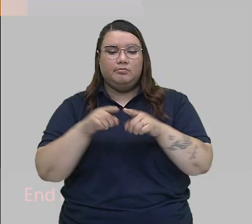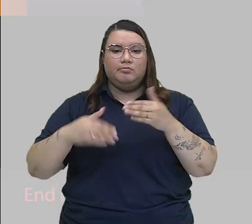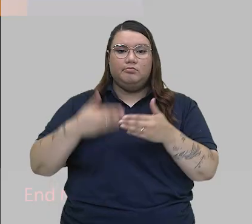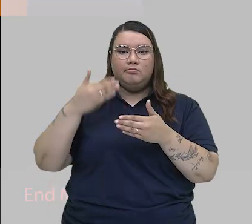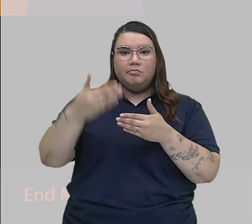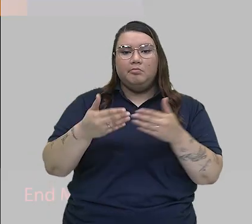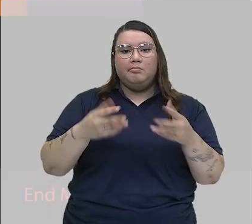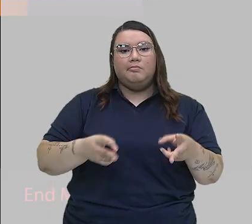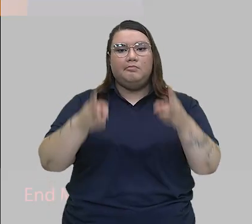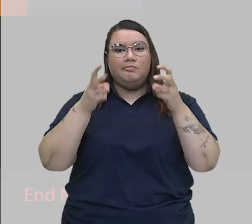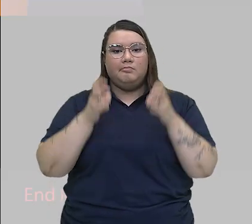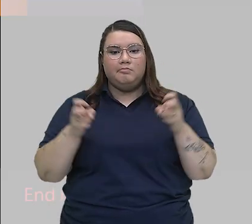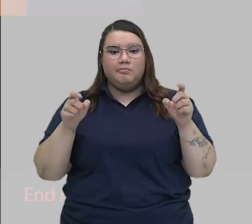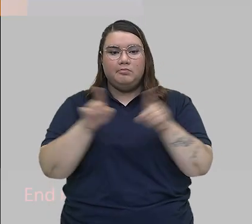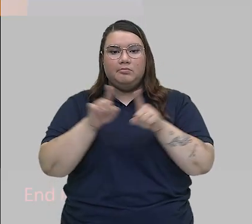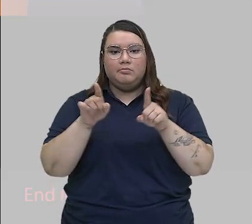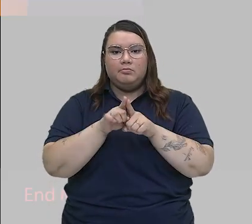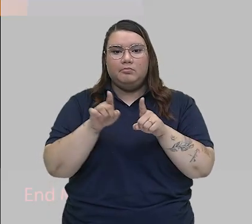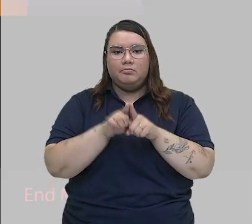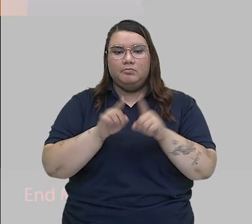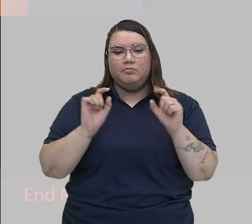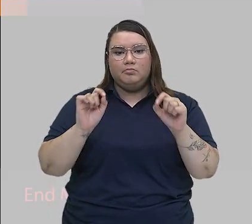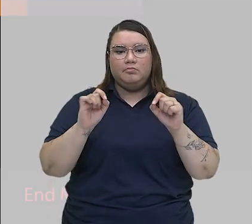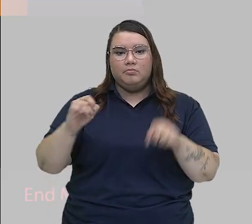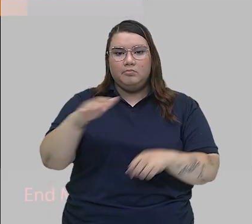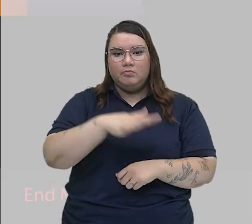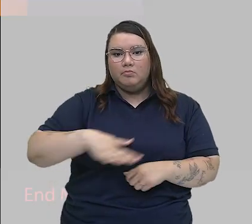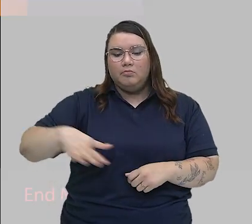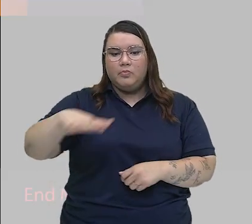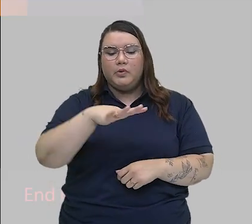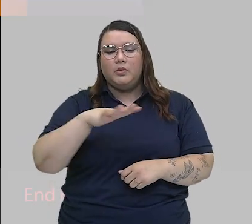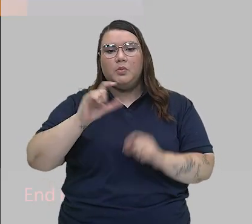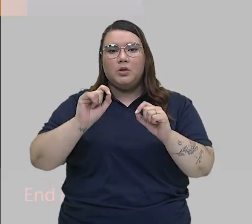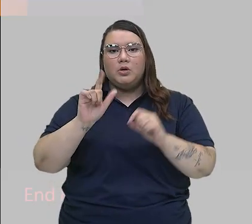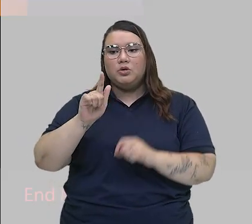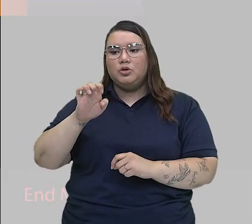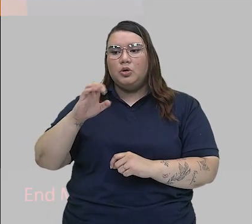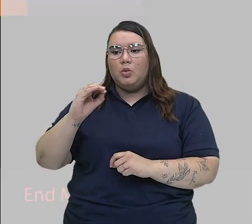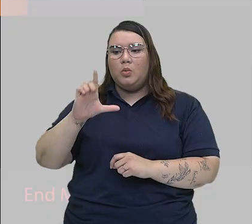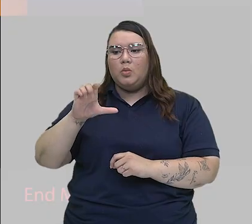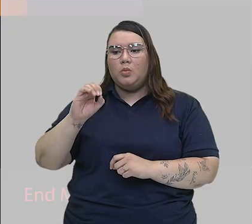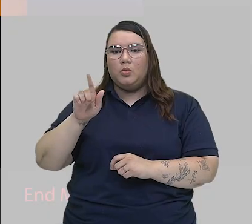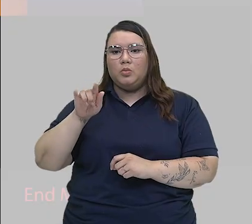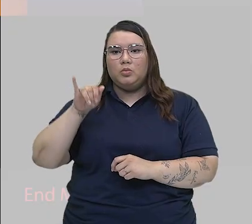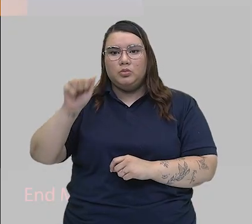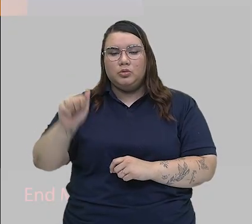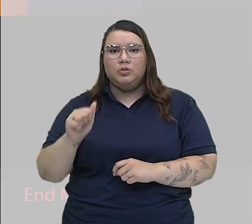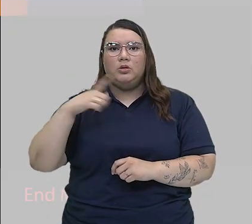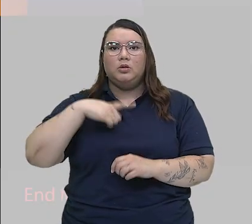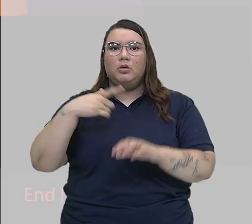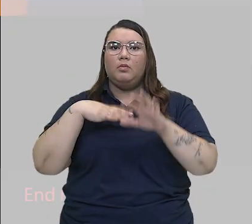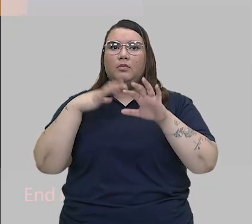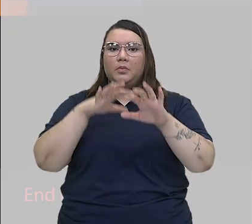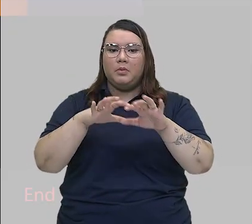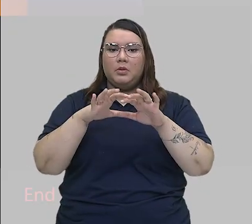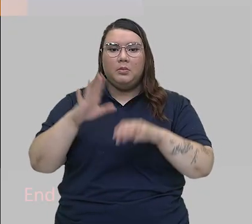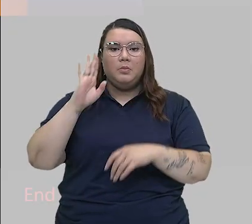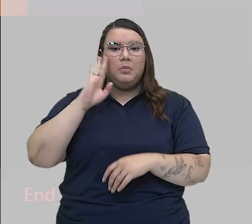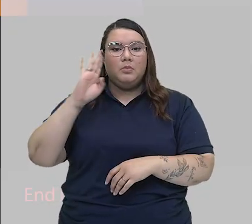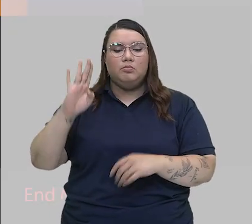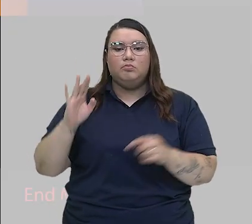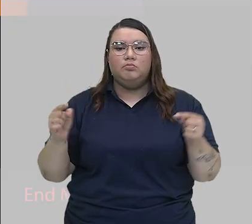gente observa que a parte, né, de toda essa geologia, elas também acabam sendo influenciadas, principalmente